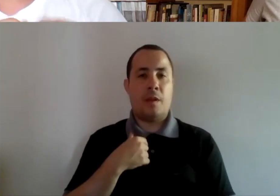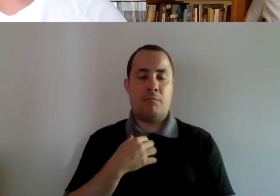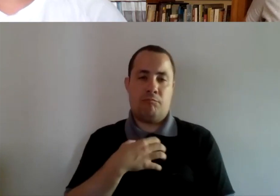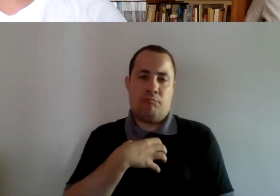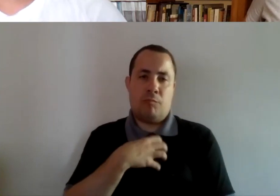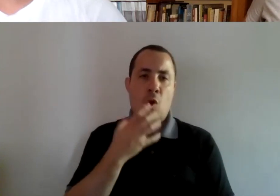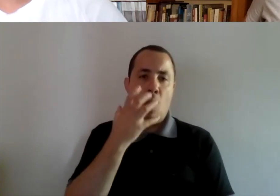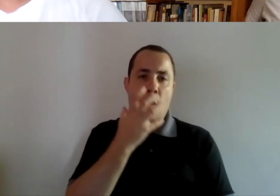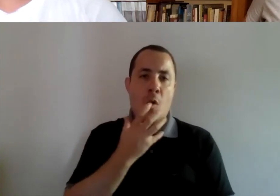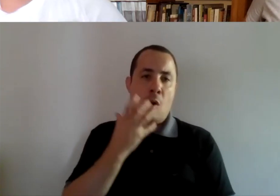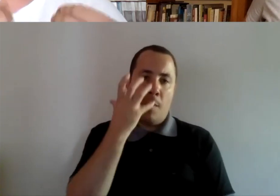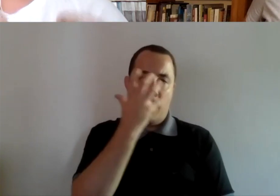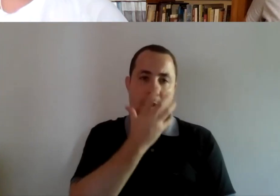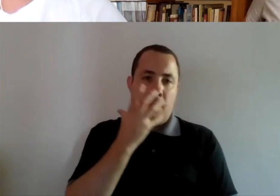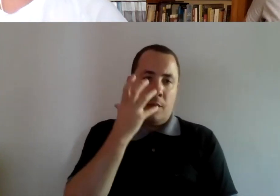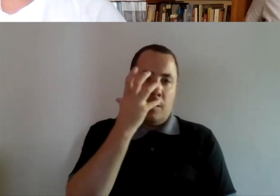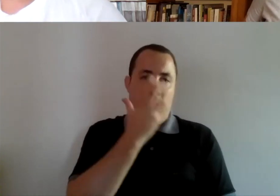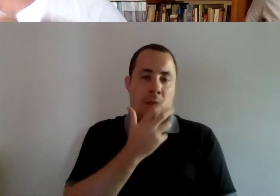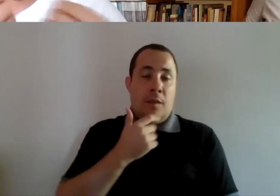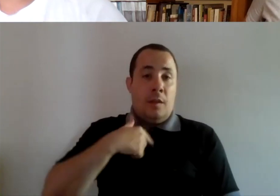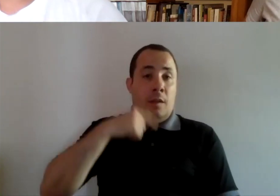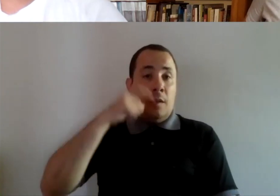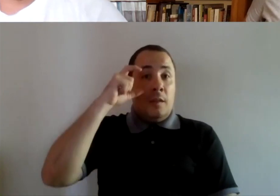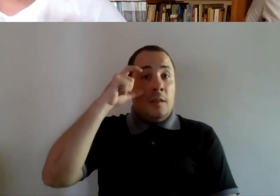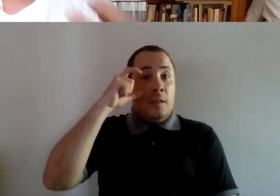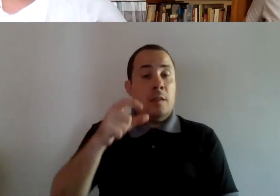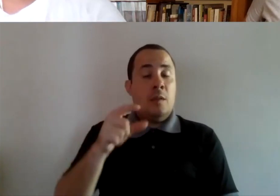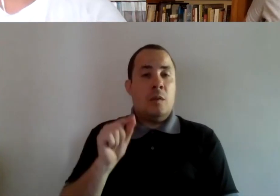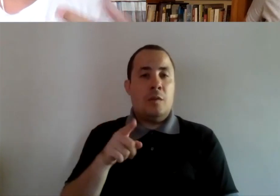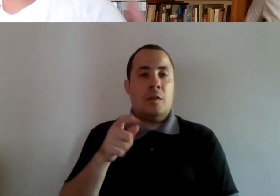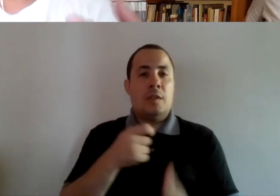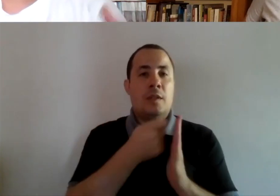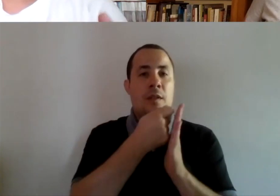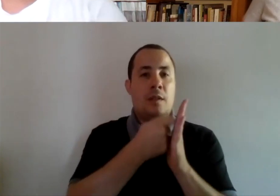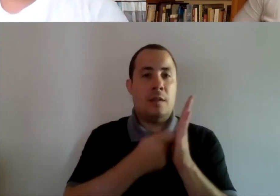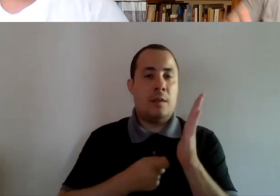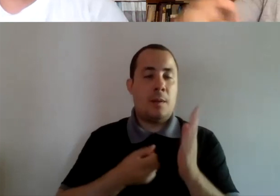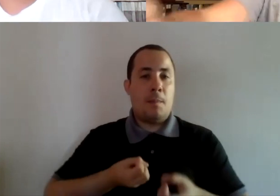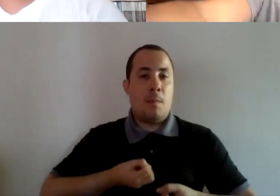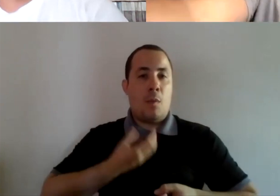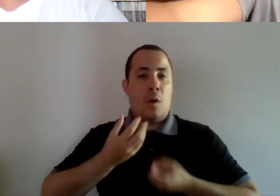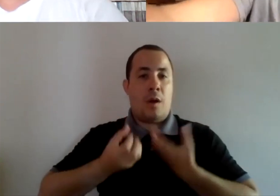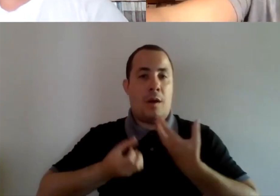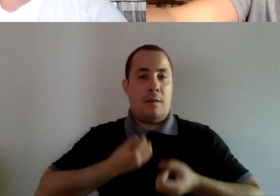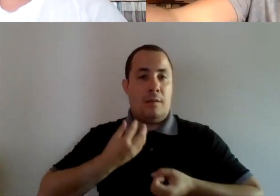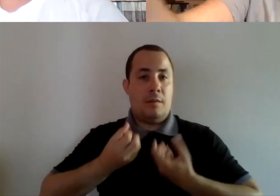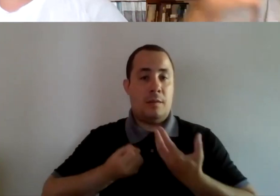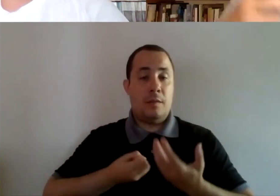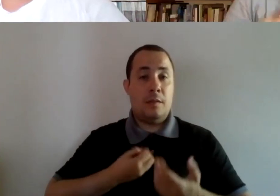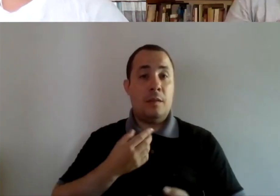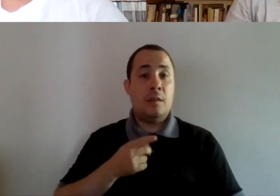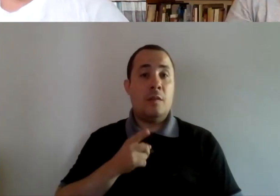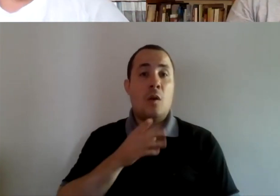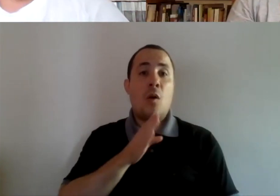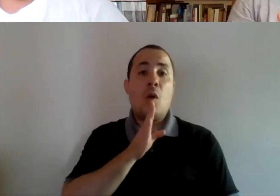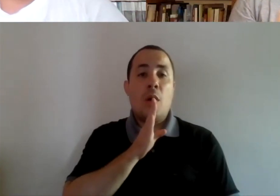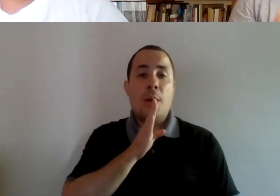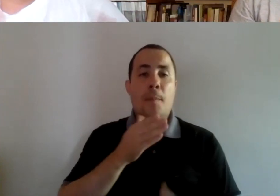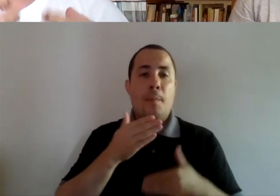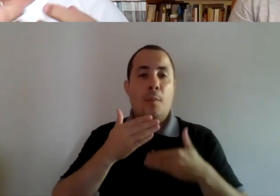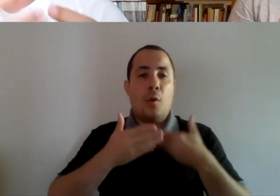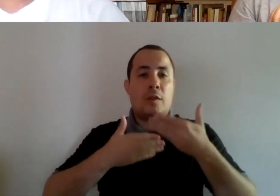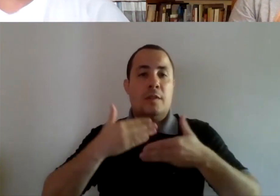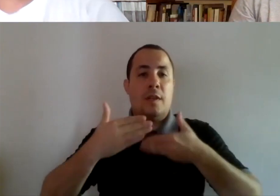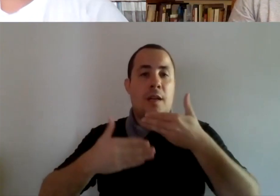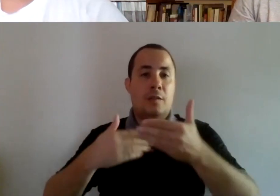assim, é interessante você, como escritor, como poeta, mais ainda, eu acho, conhecer o processo do livro,